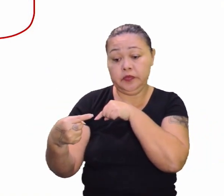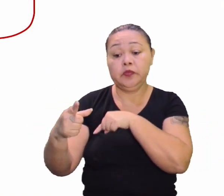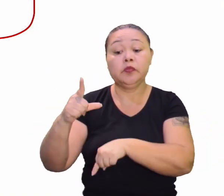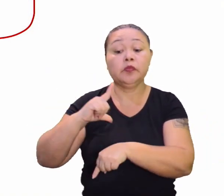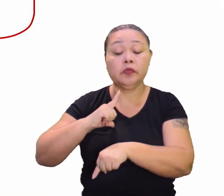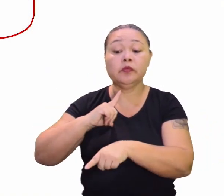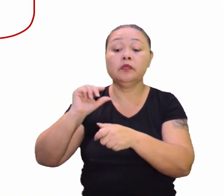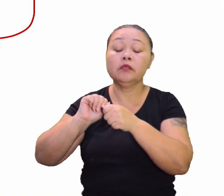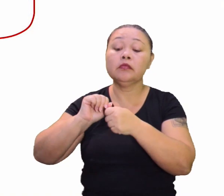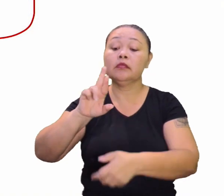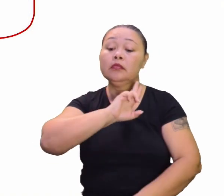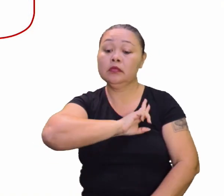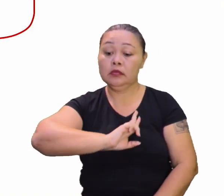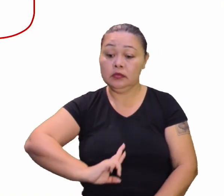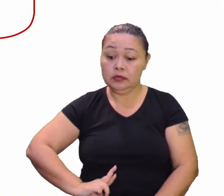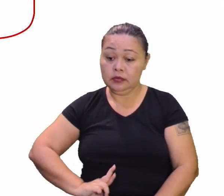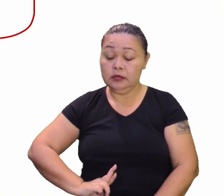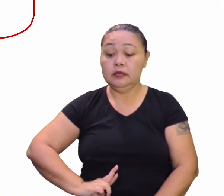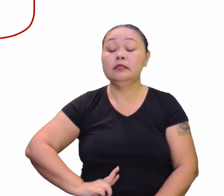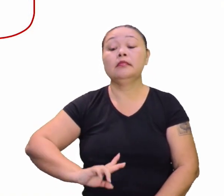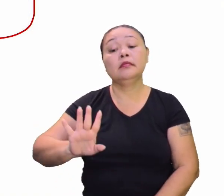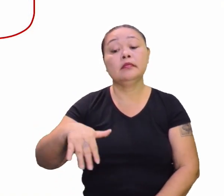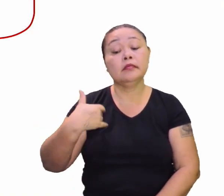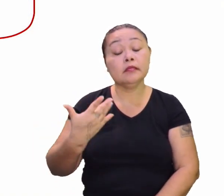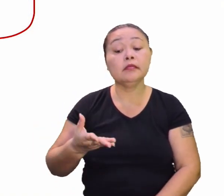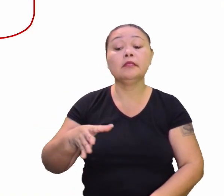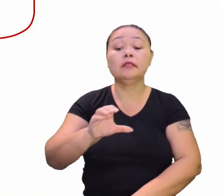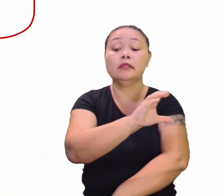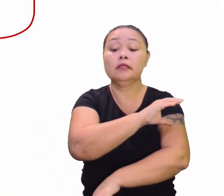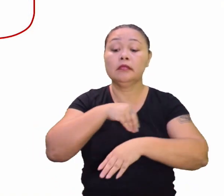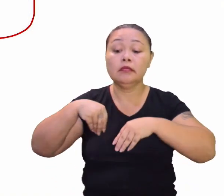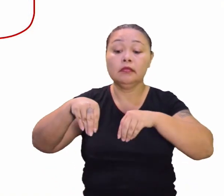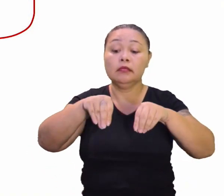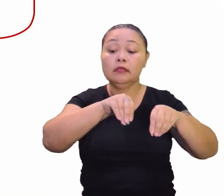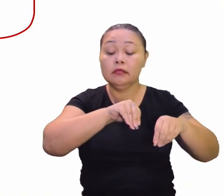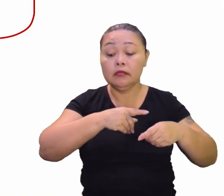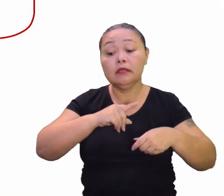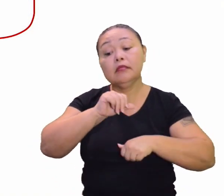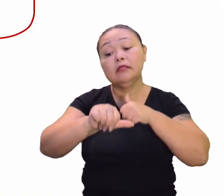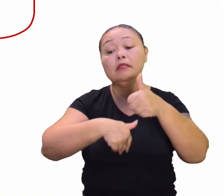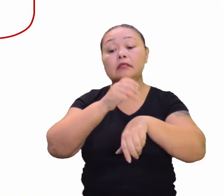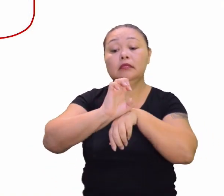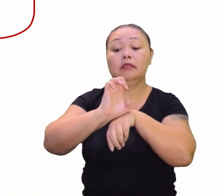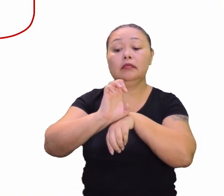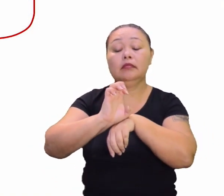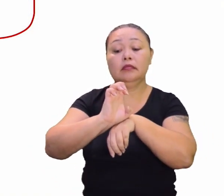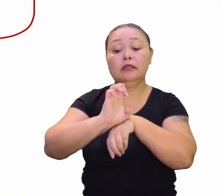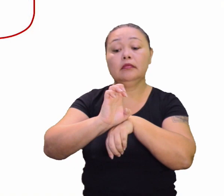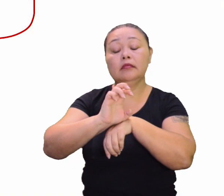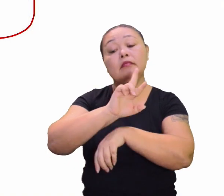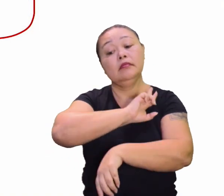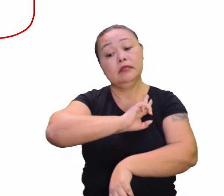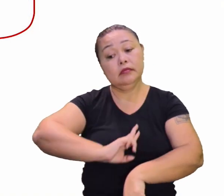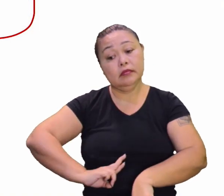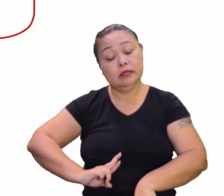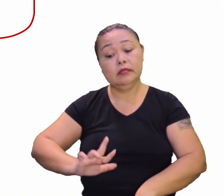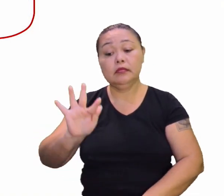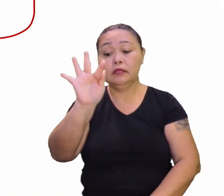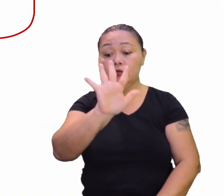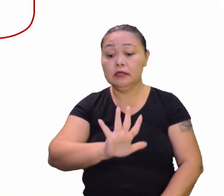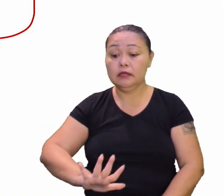o Brasil se torna república. Muito bem. E aí as capitanias se tornam estados. Exatamente. Porque é a